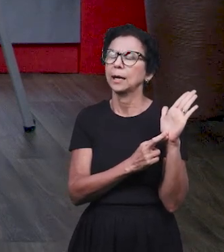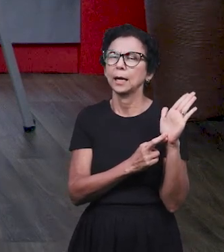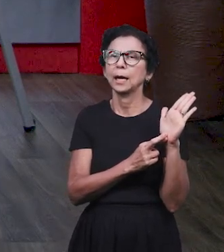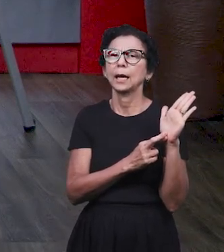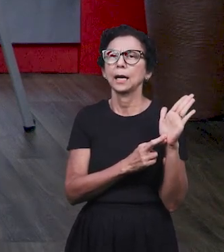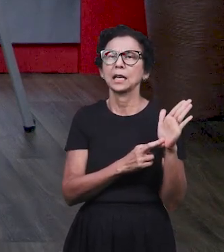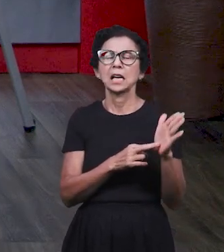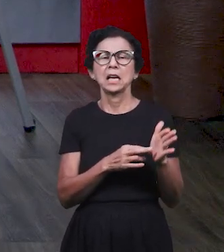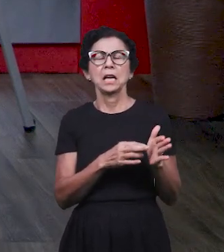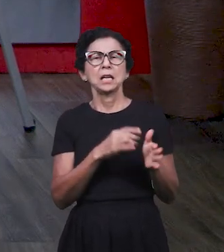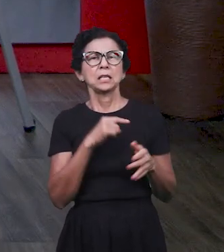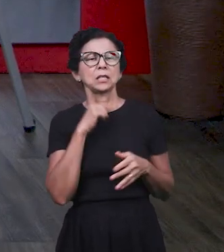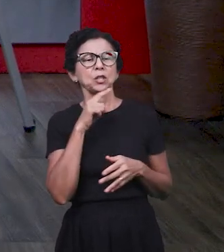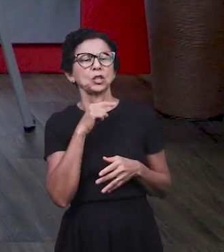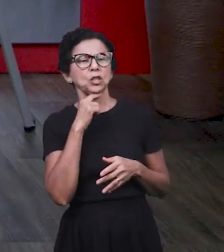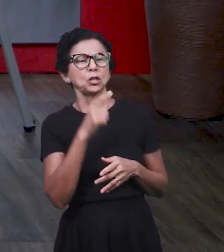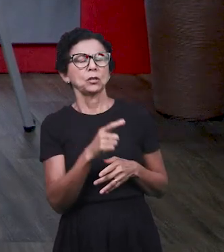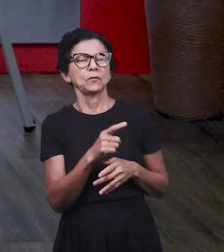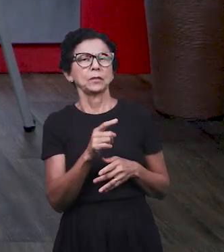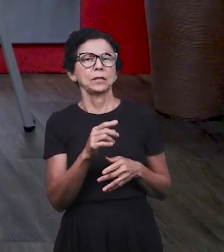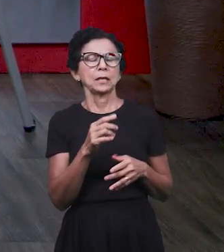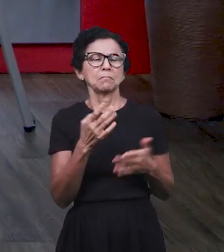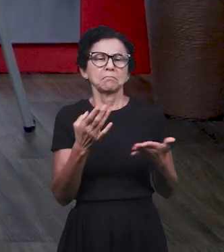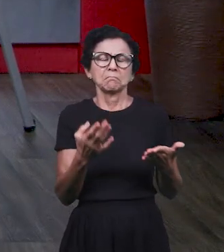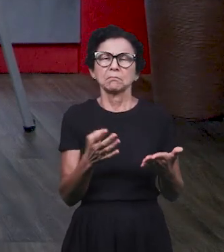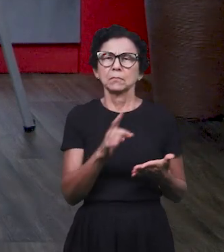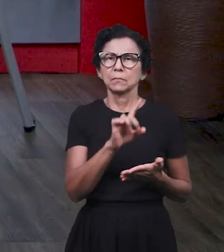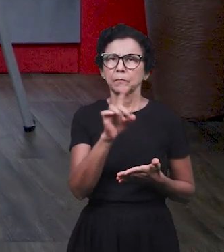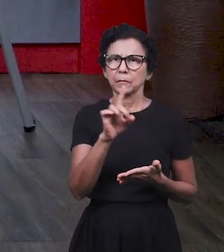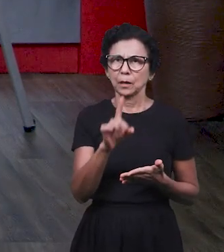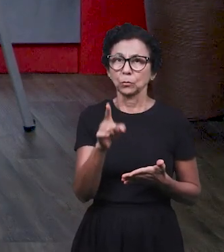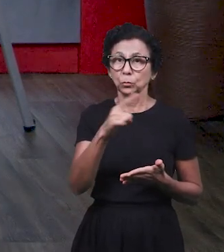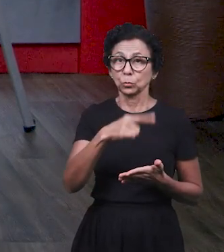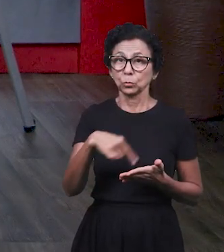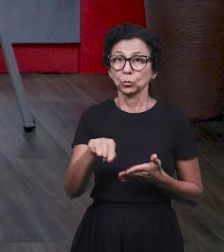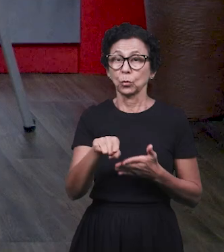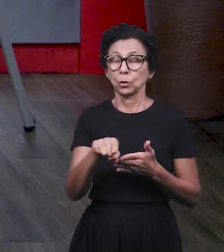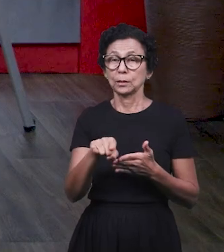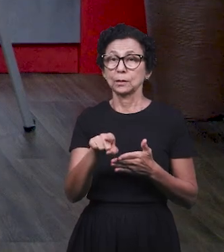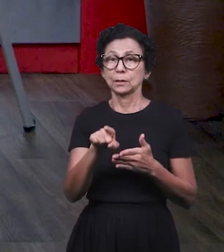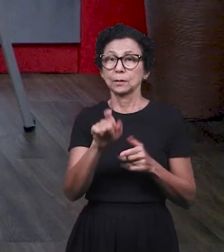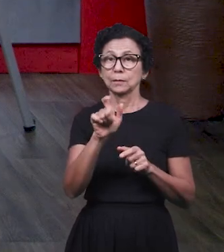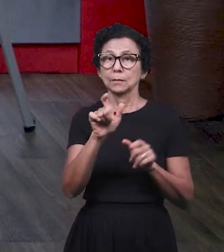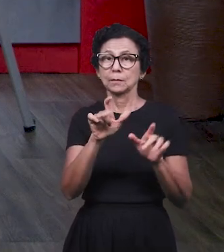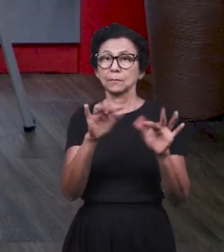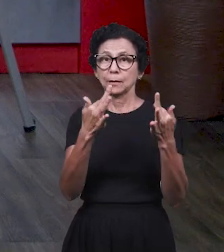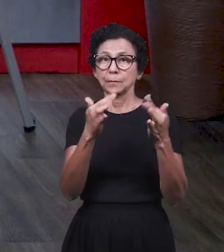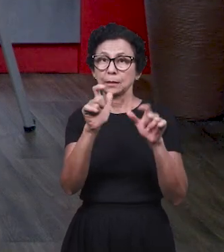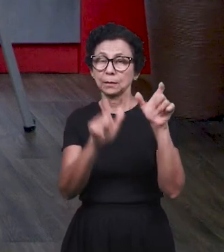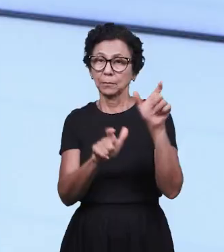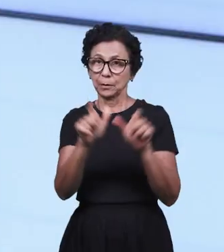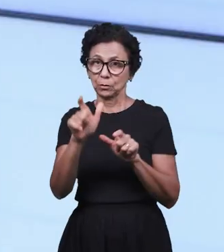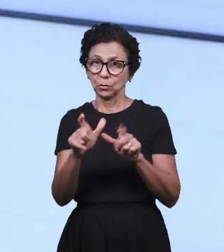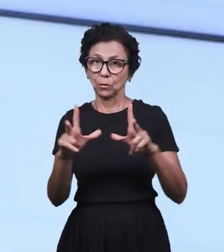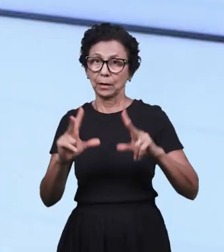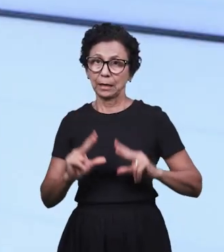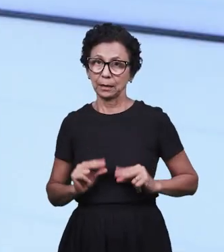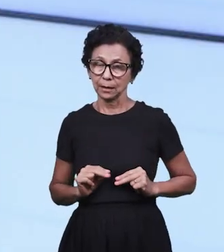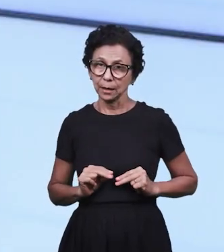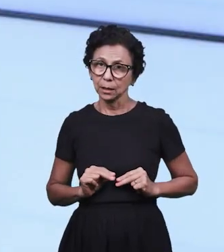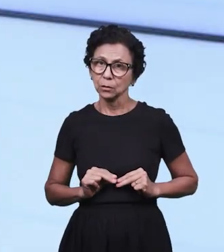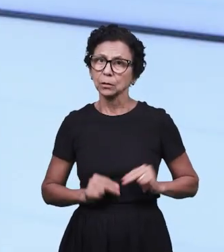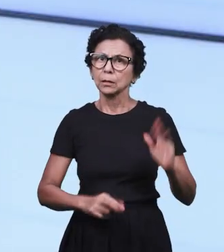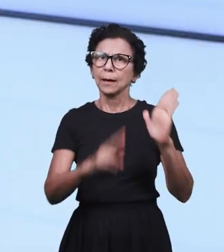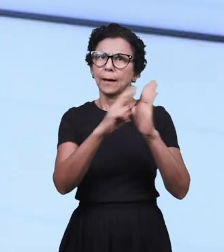à né? partilha, em relação aos bens, enfim. Todos os herdeiros eles precisam estar de acordo. E o outro, que é